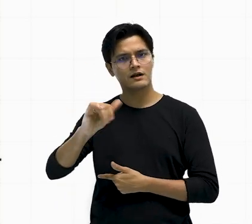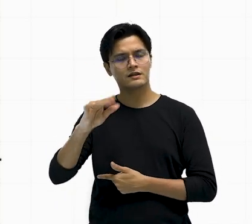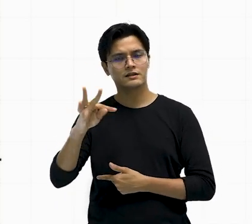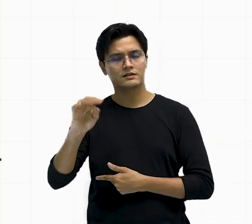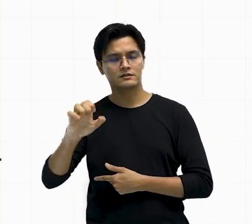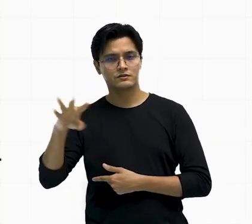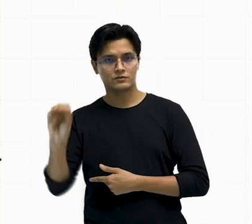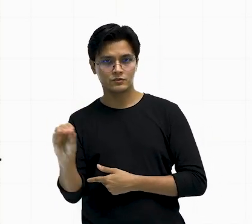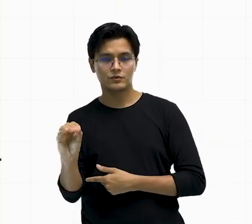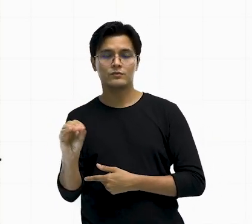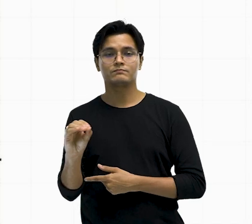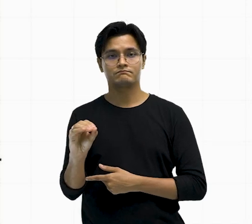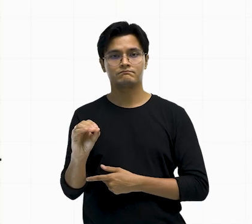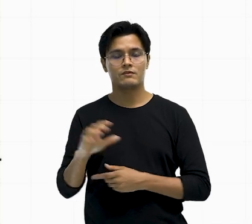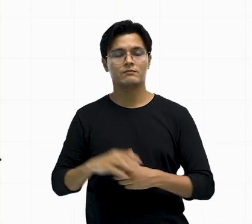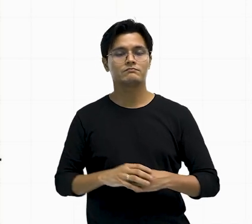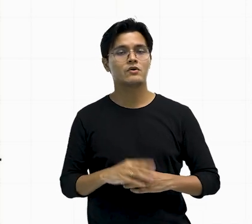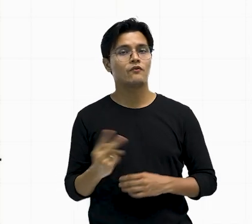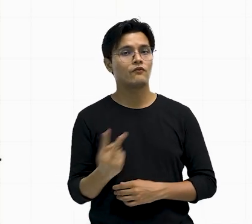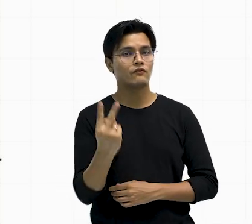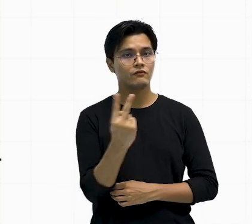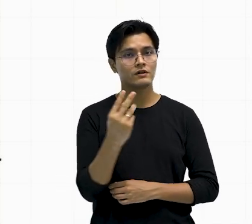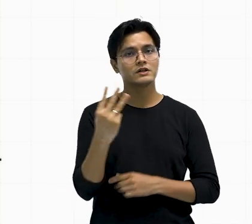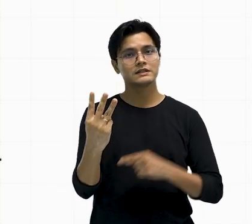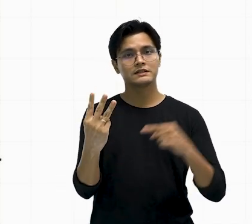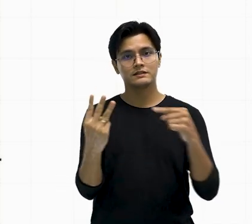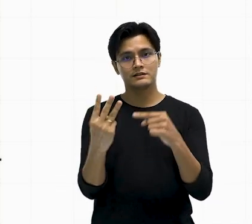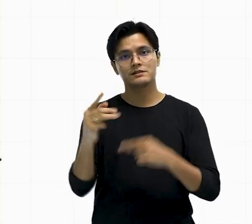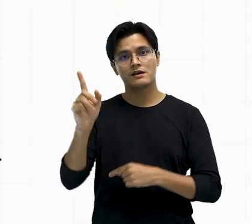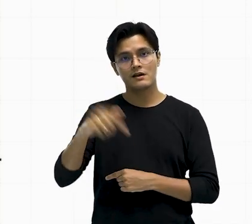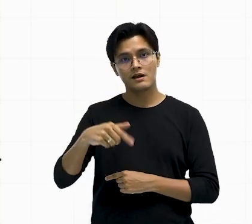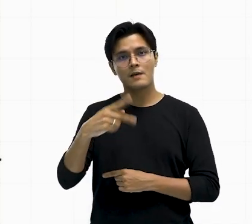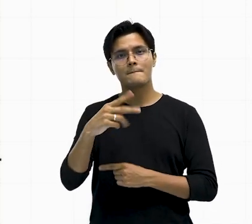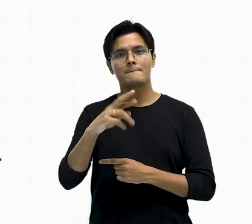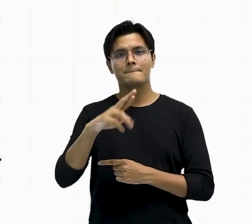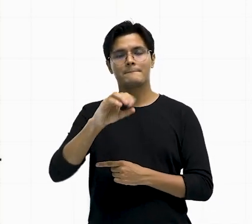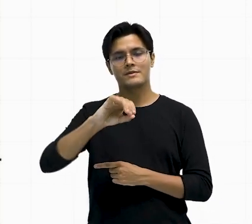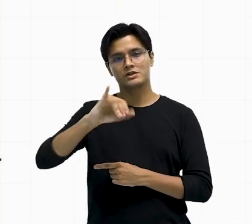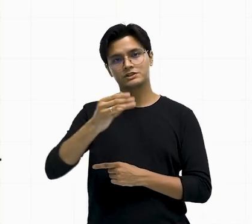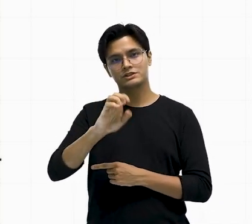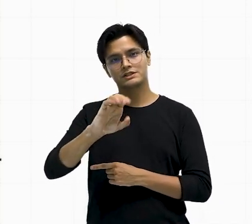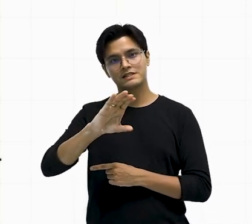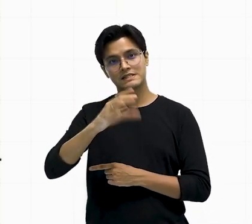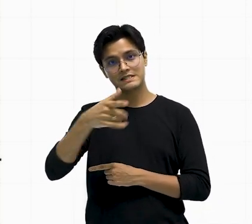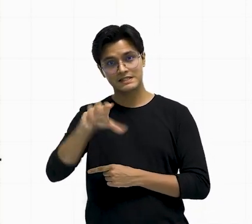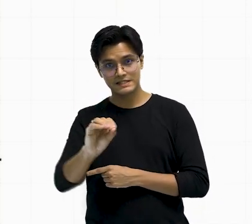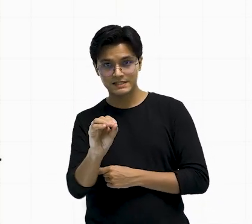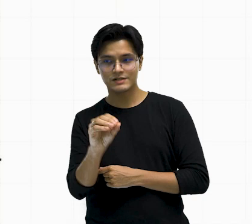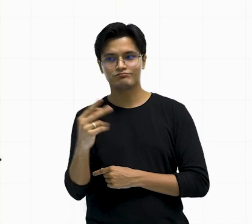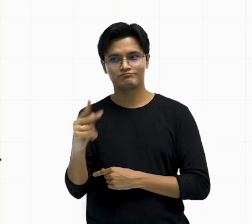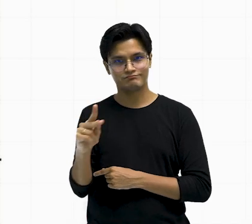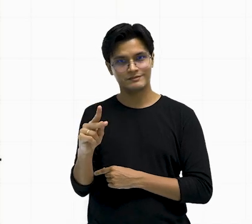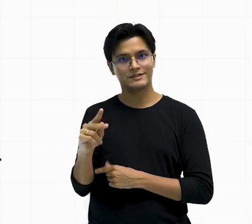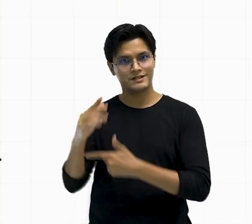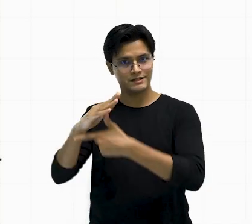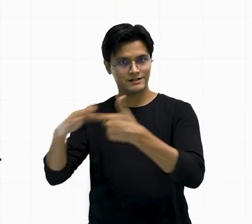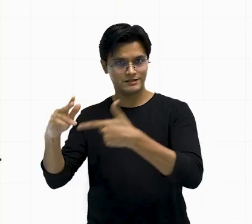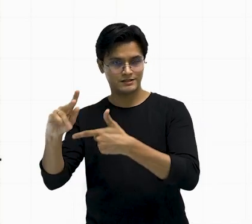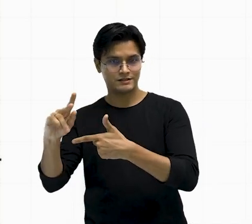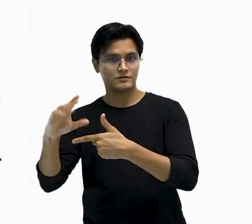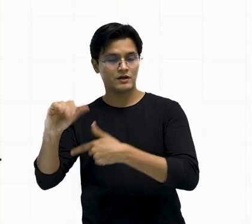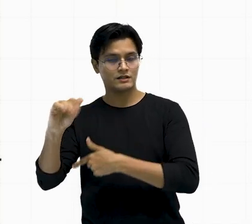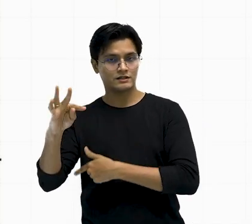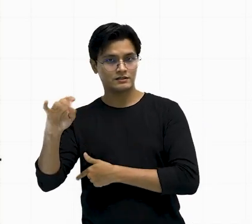Esse valor 3 é a projeção desse cateto. Perfeito? E aí, eu quero encontrar